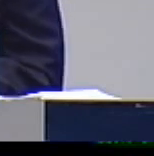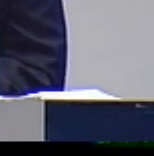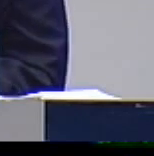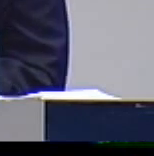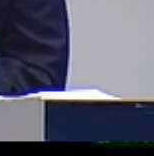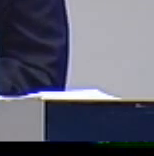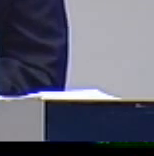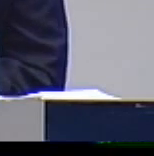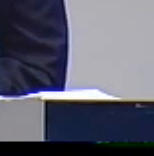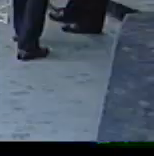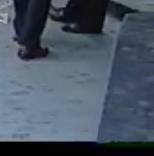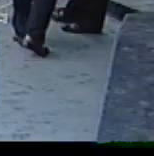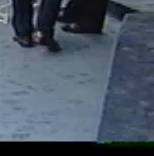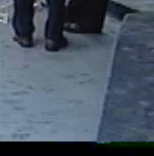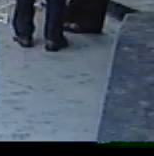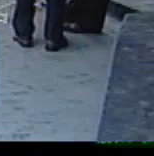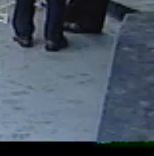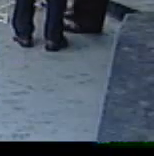exposição